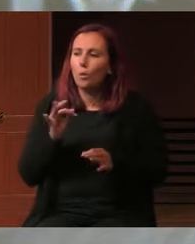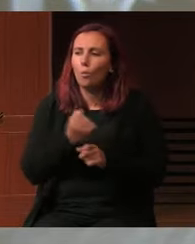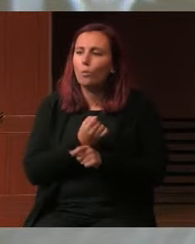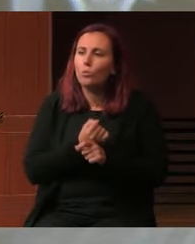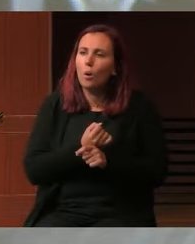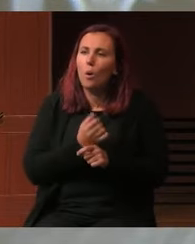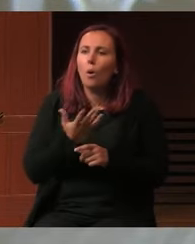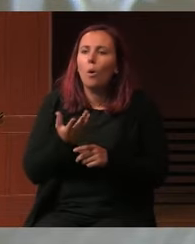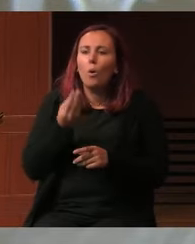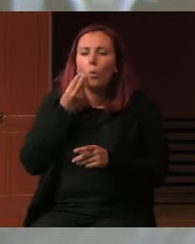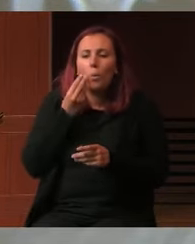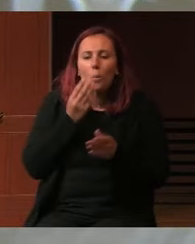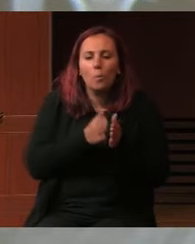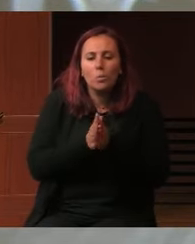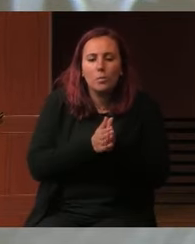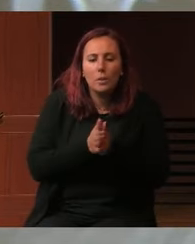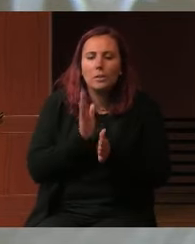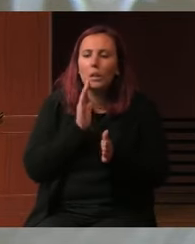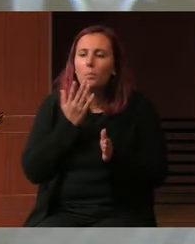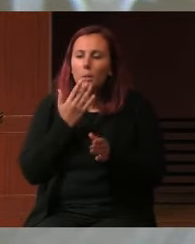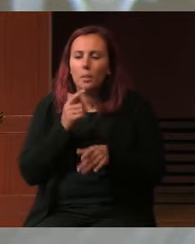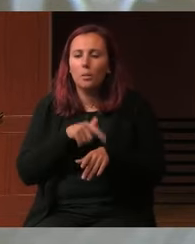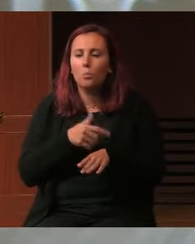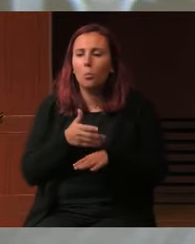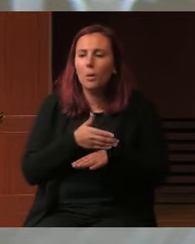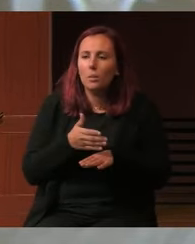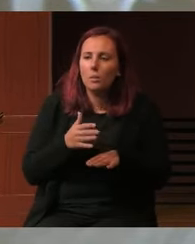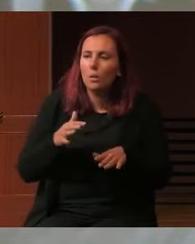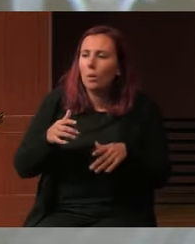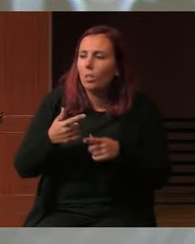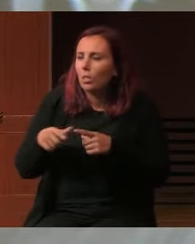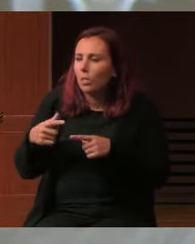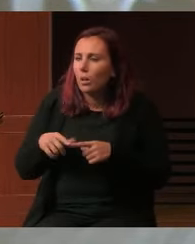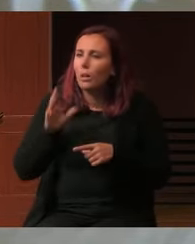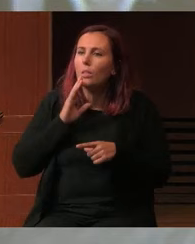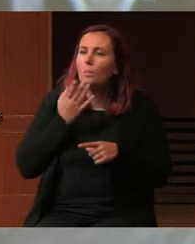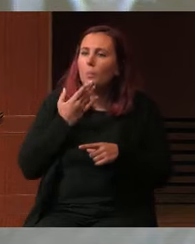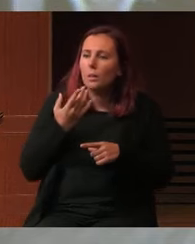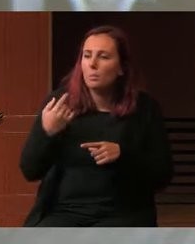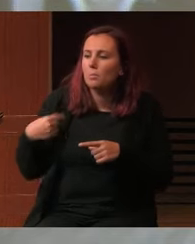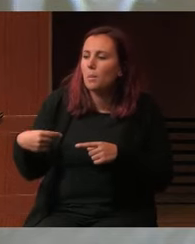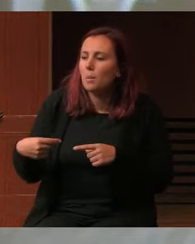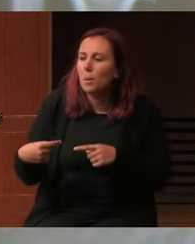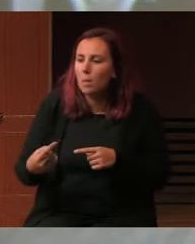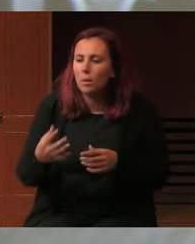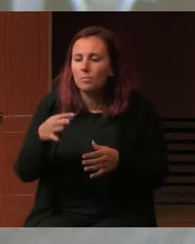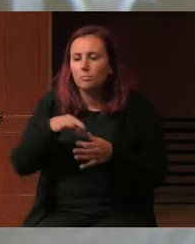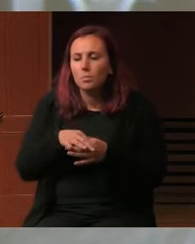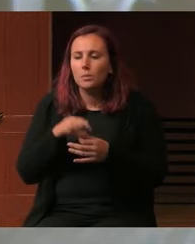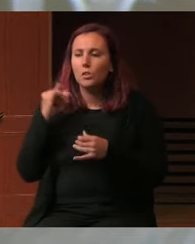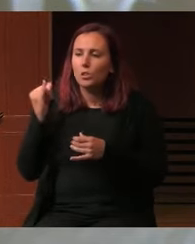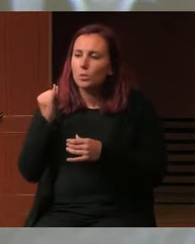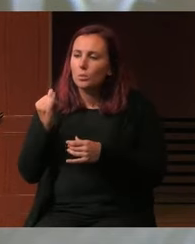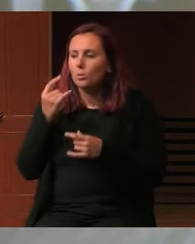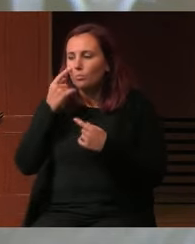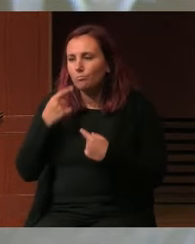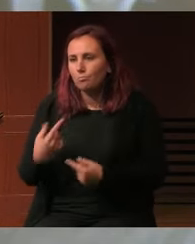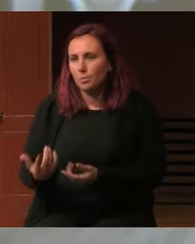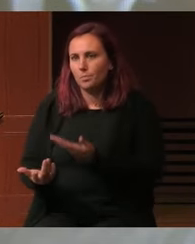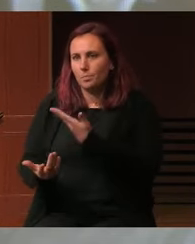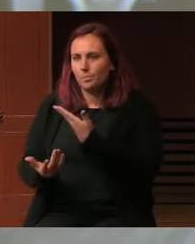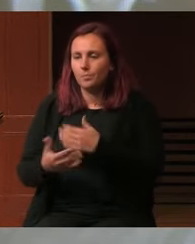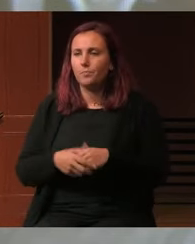são utilizados em diferentes momentos daquilo que é o dia-a-dia nestas instituições que aqui vos